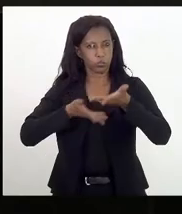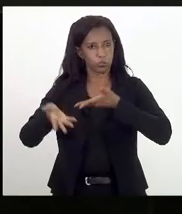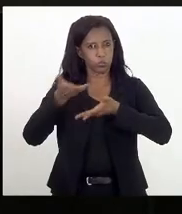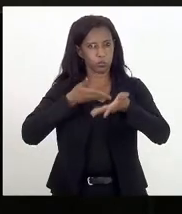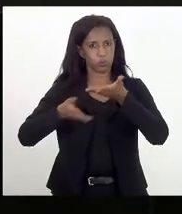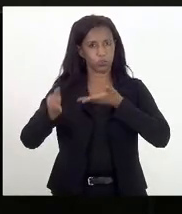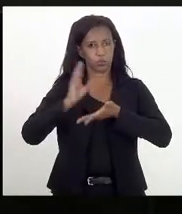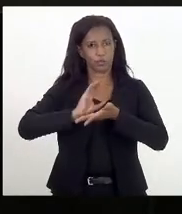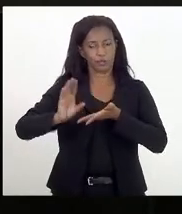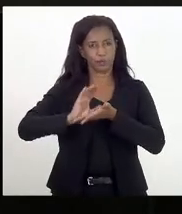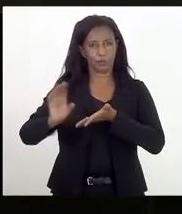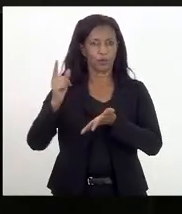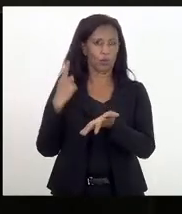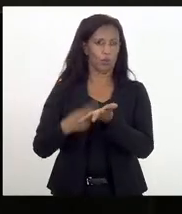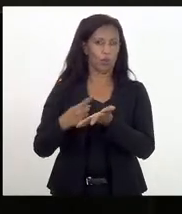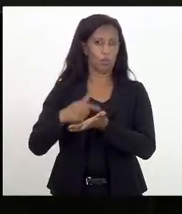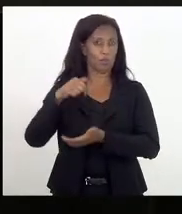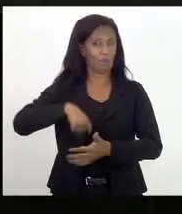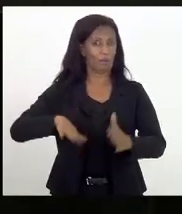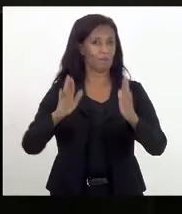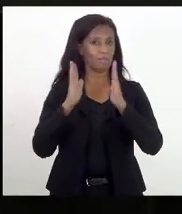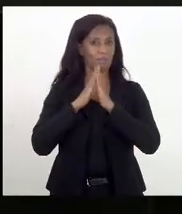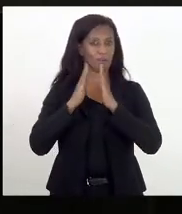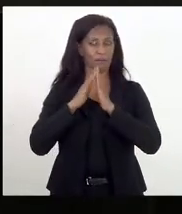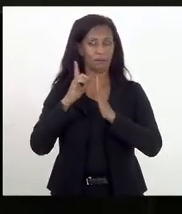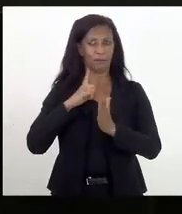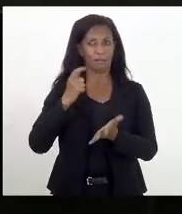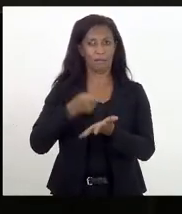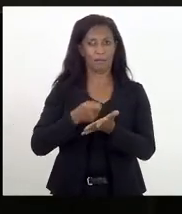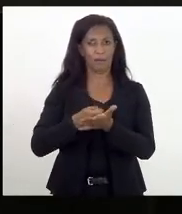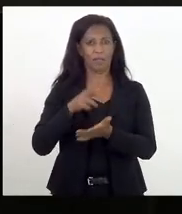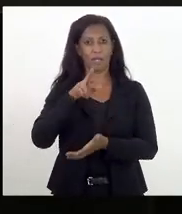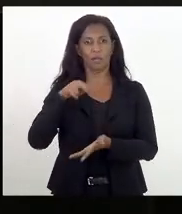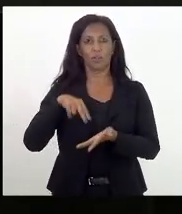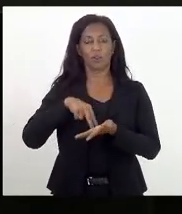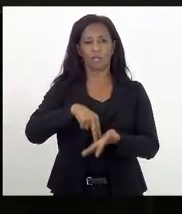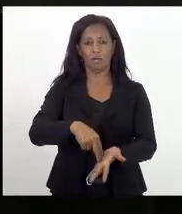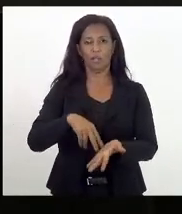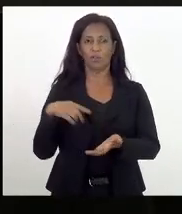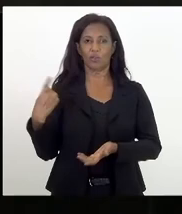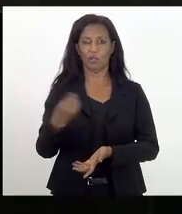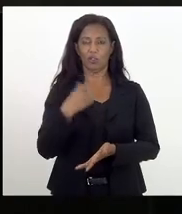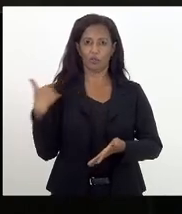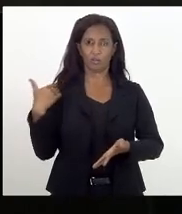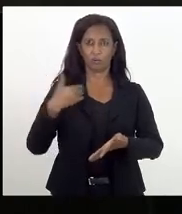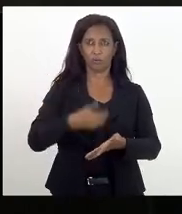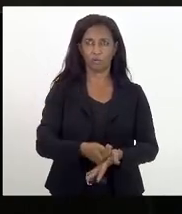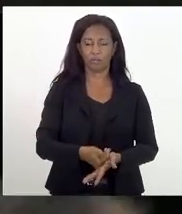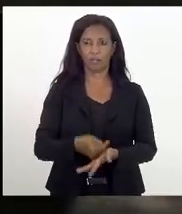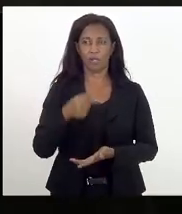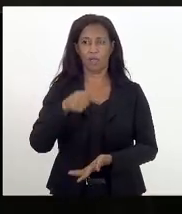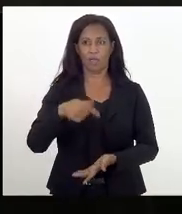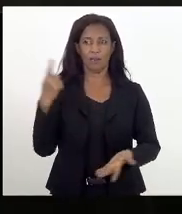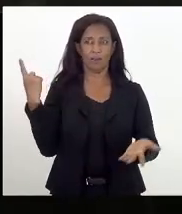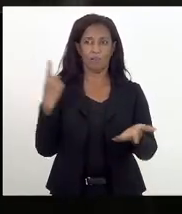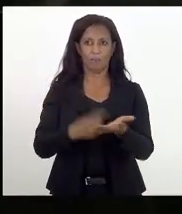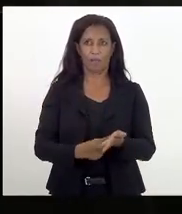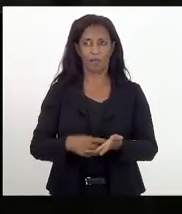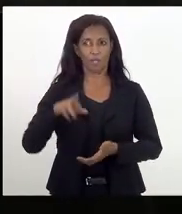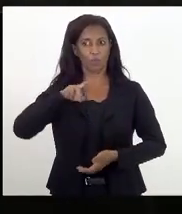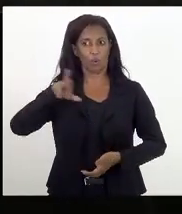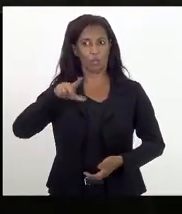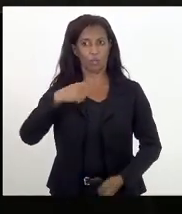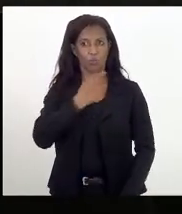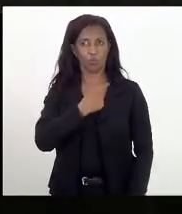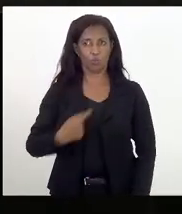dos recursos e o compromisso que essa casa tem com a e manter o Rio de Janeiro de pé nós chegaremos a este pacto que não é